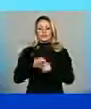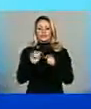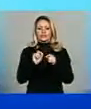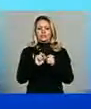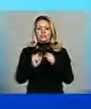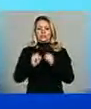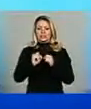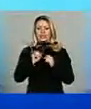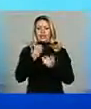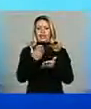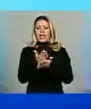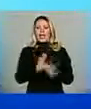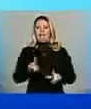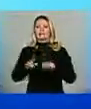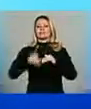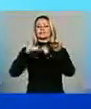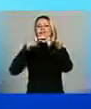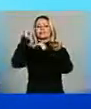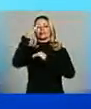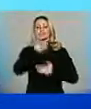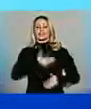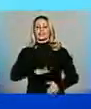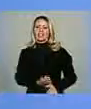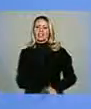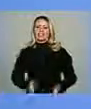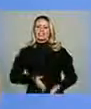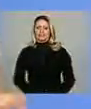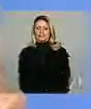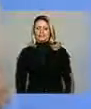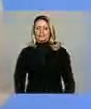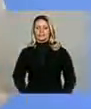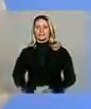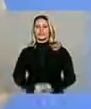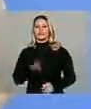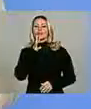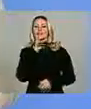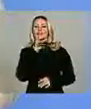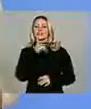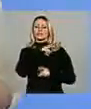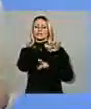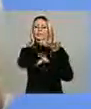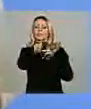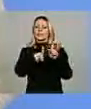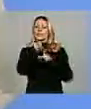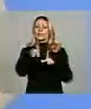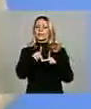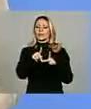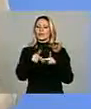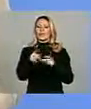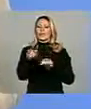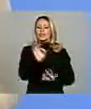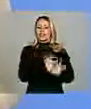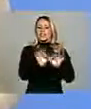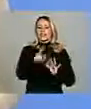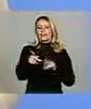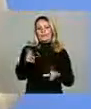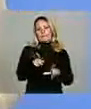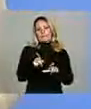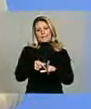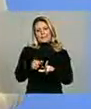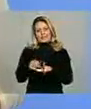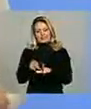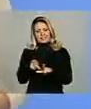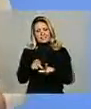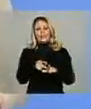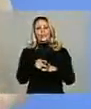prejudicam o desenvolvimento do recém-nascido. Conhecido popularmente como teste do pezinho, o Programa